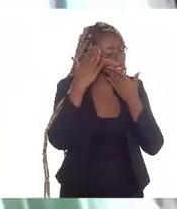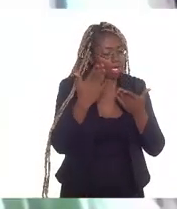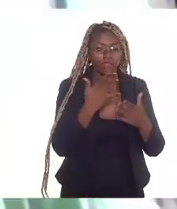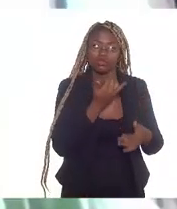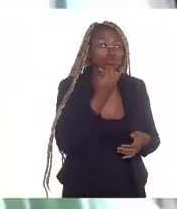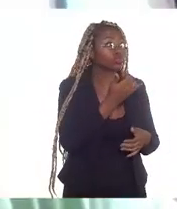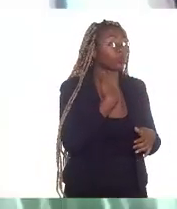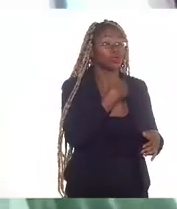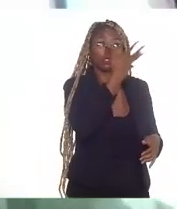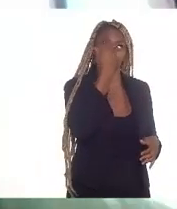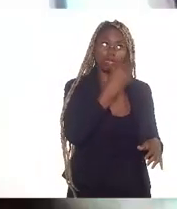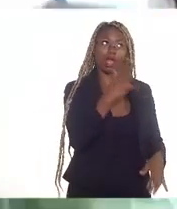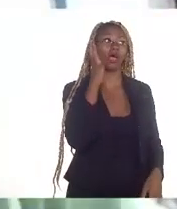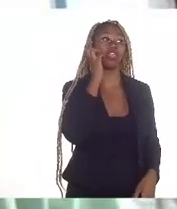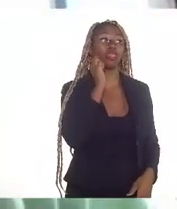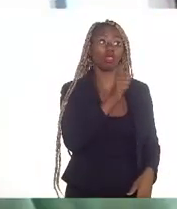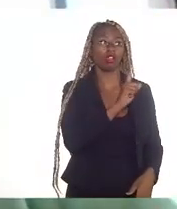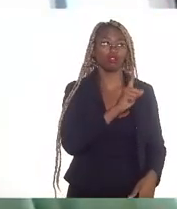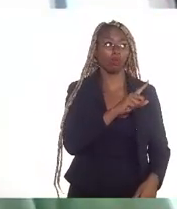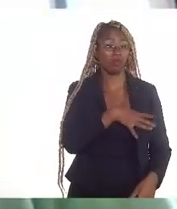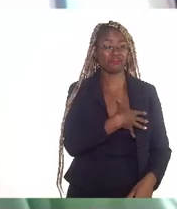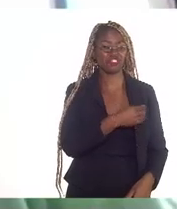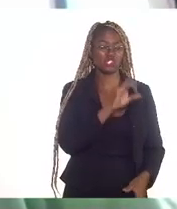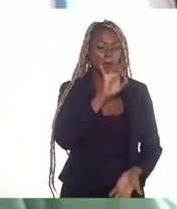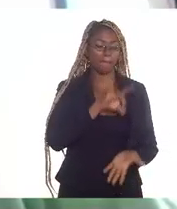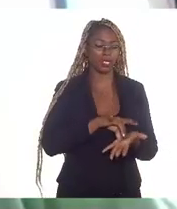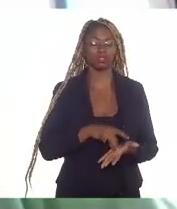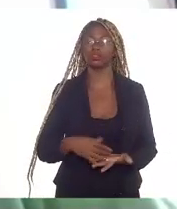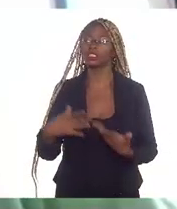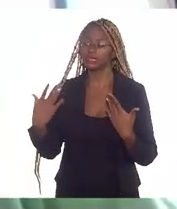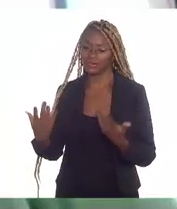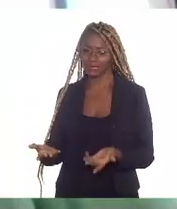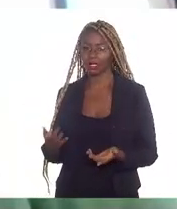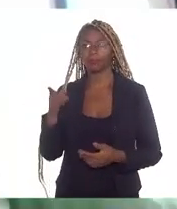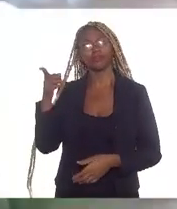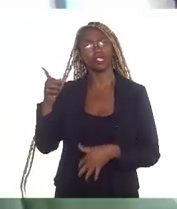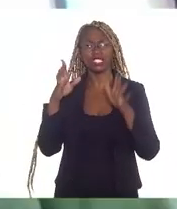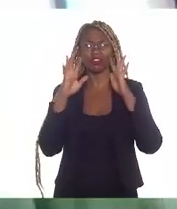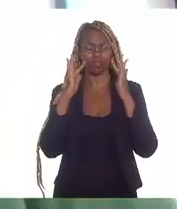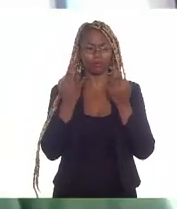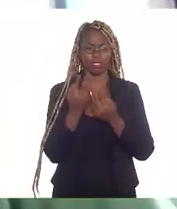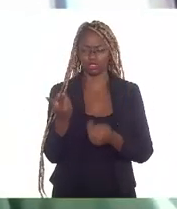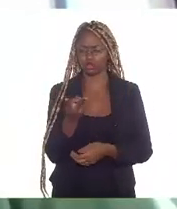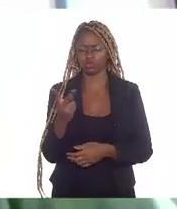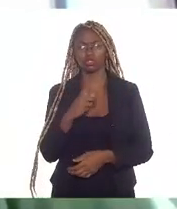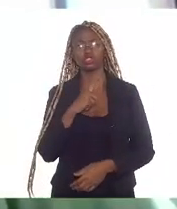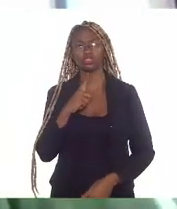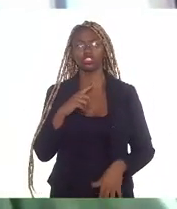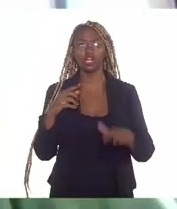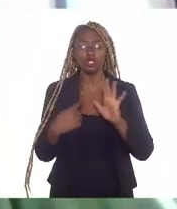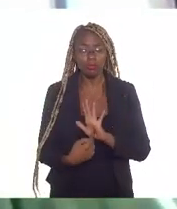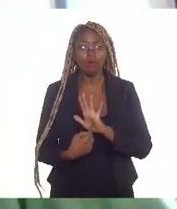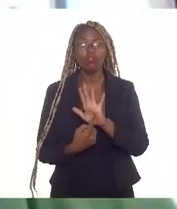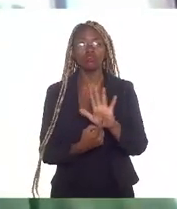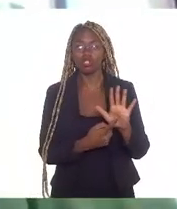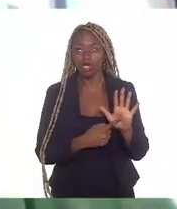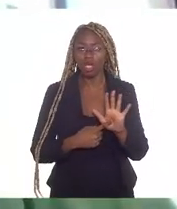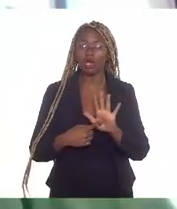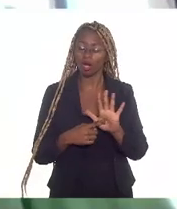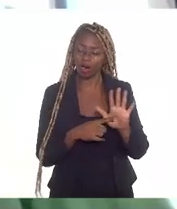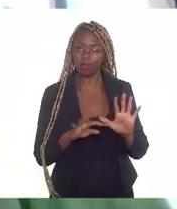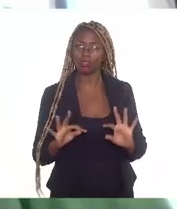Paulo. Exatamente. E esse tipo de família que eles tinham e publicamente se expunham, também